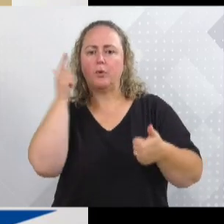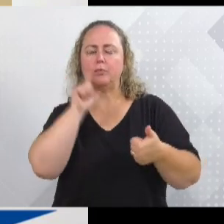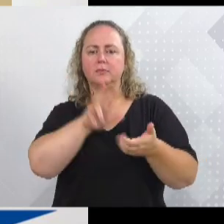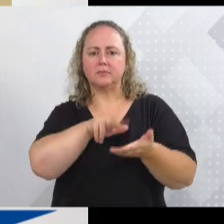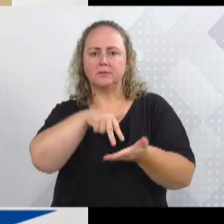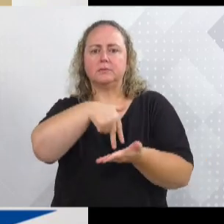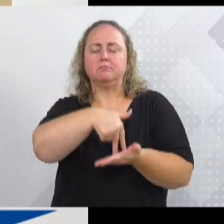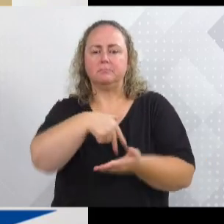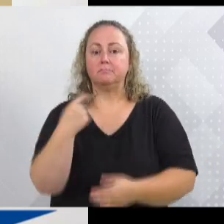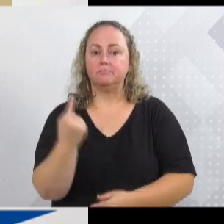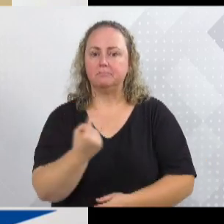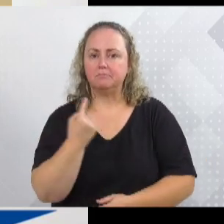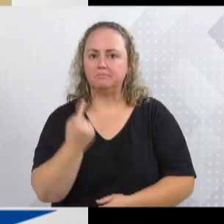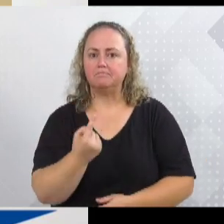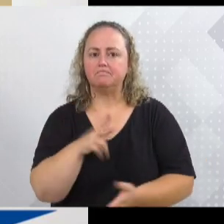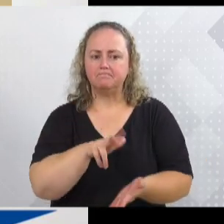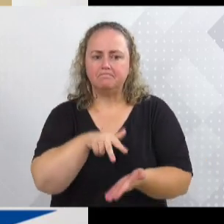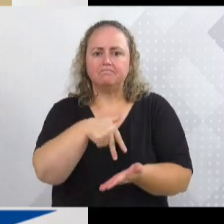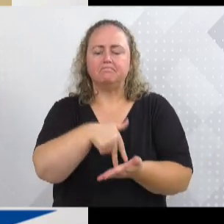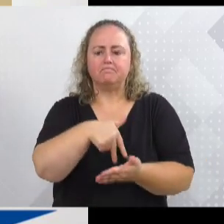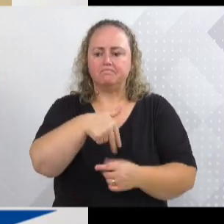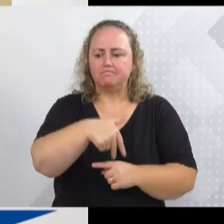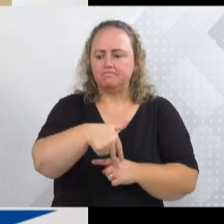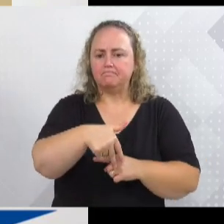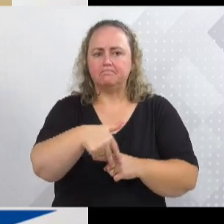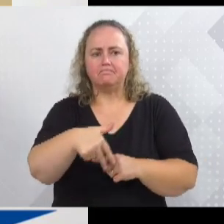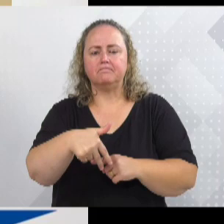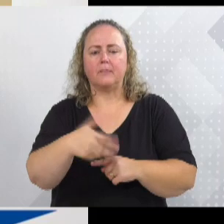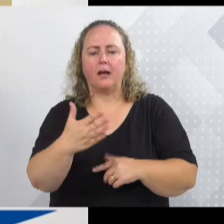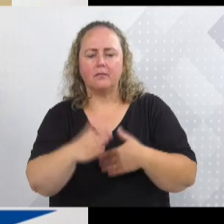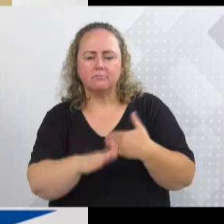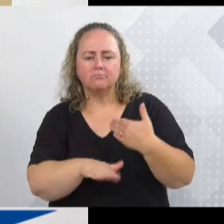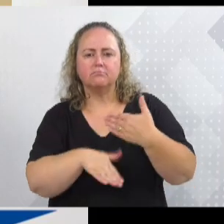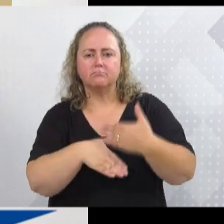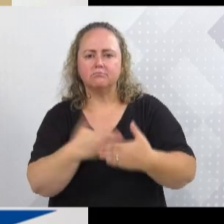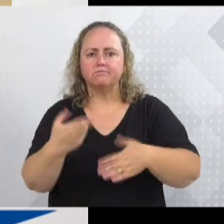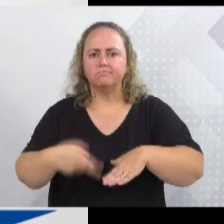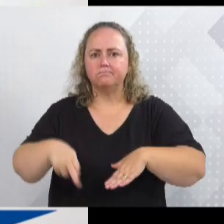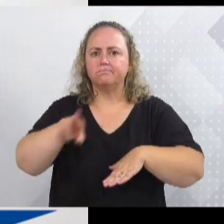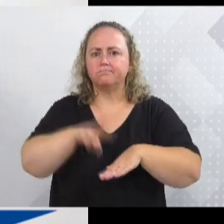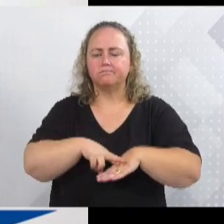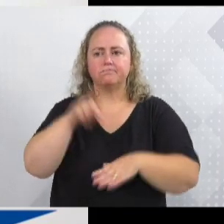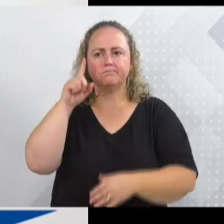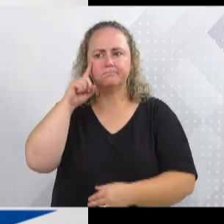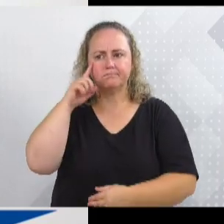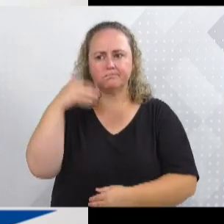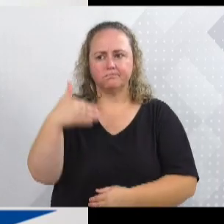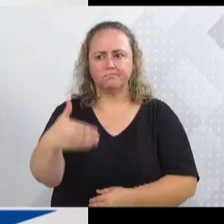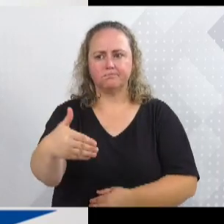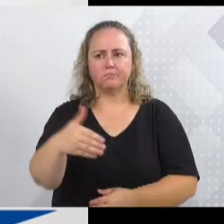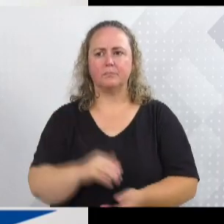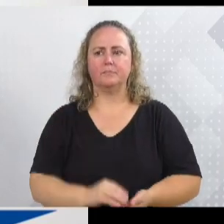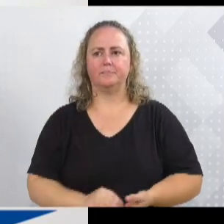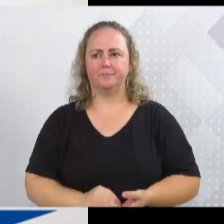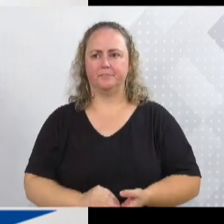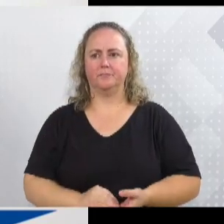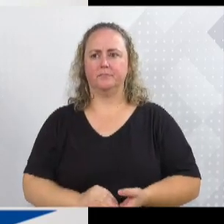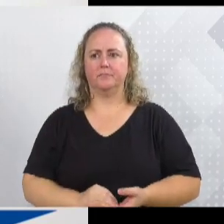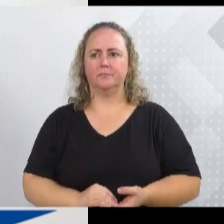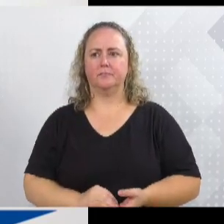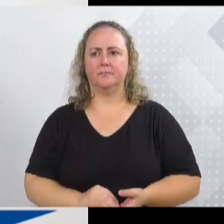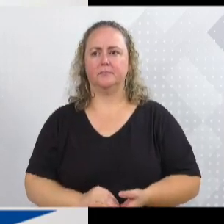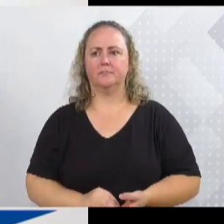atividades diárias, e estão sendo reabilitados para o dia a dia. Então, nós